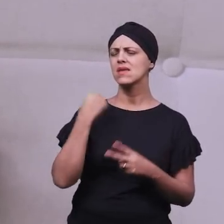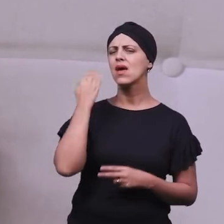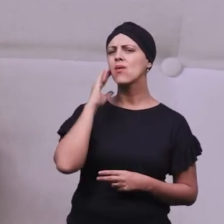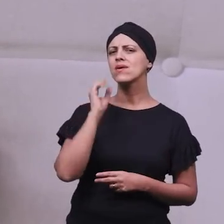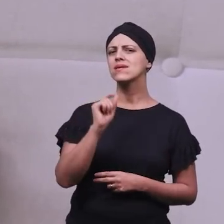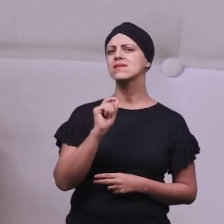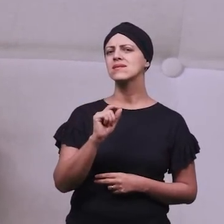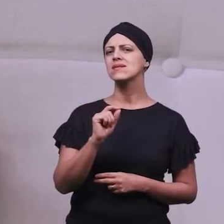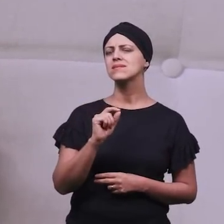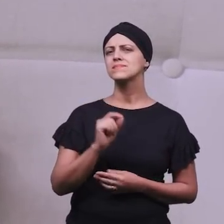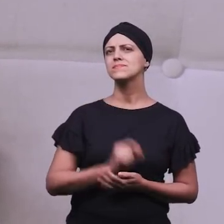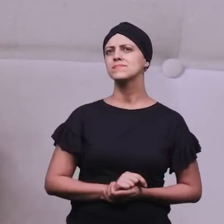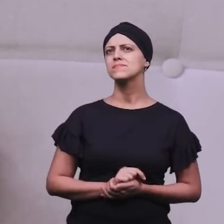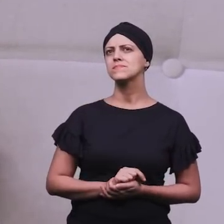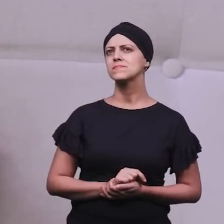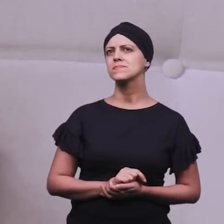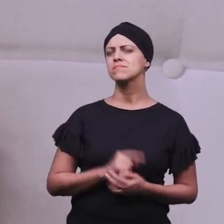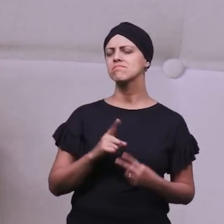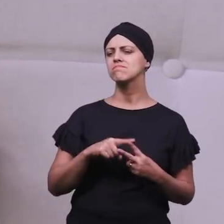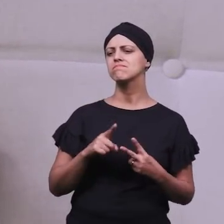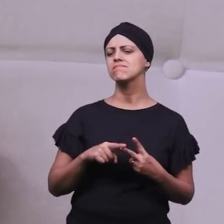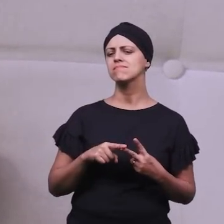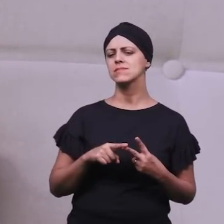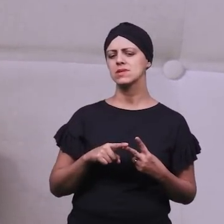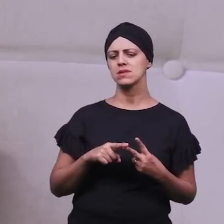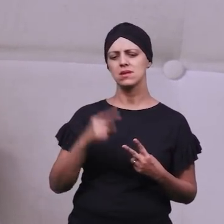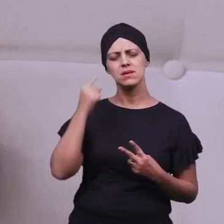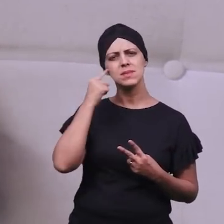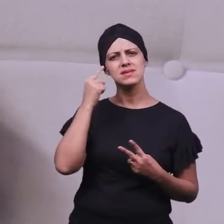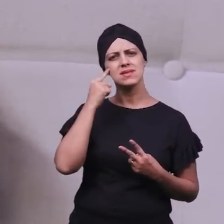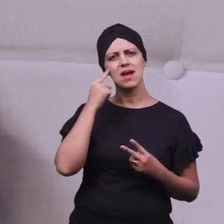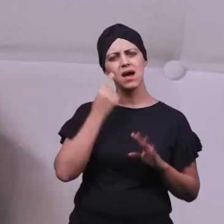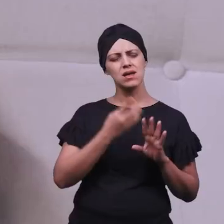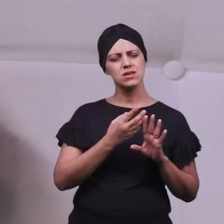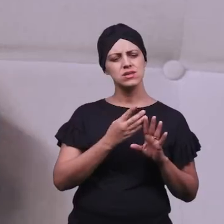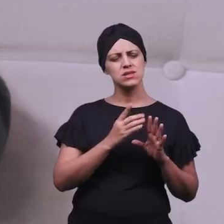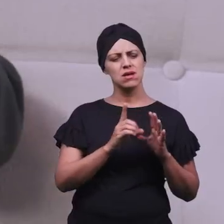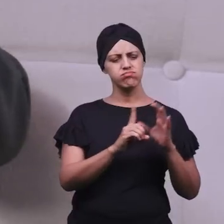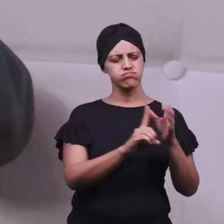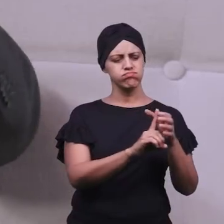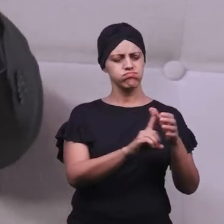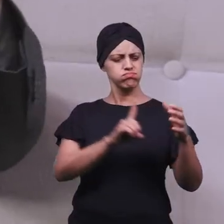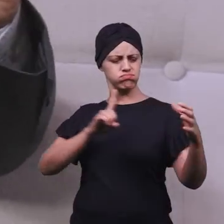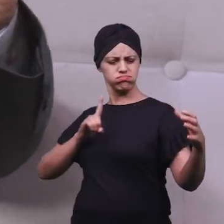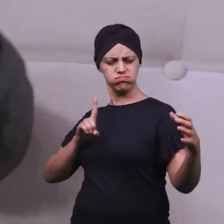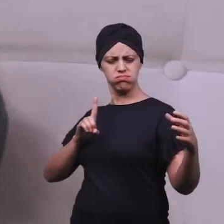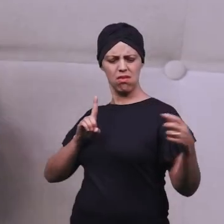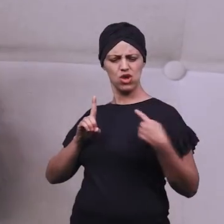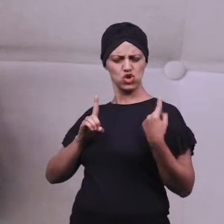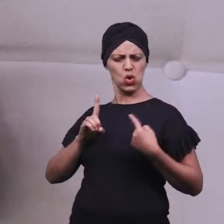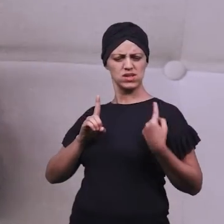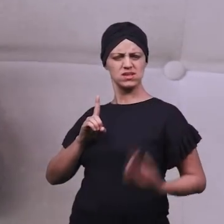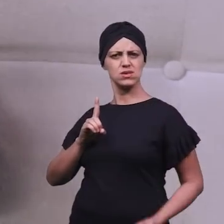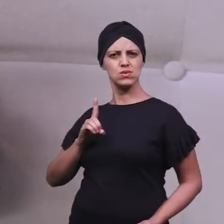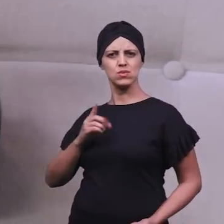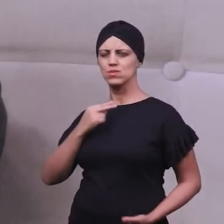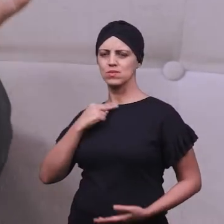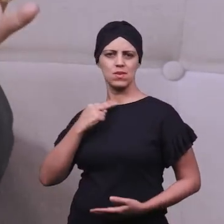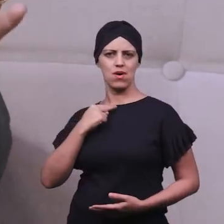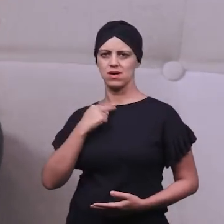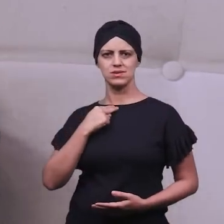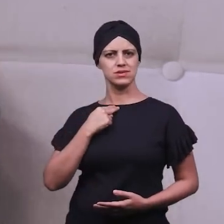Moreira, que ela não pode ser entendida e nem vivida de forma isolada. A doutrina